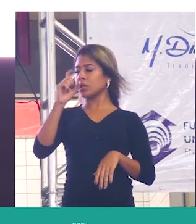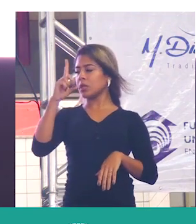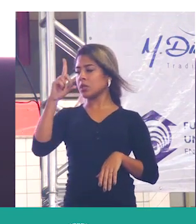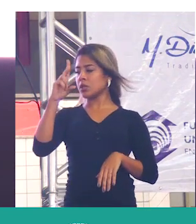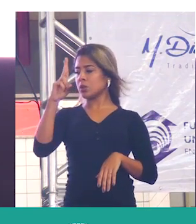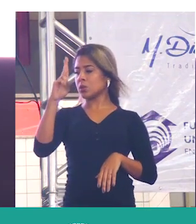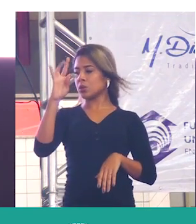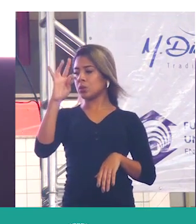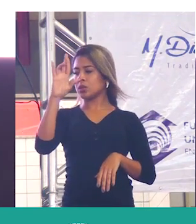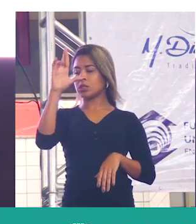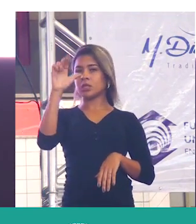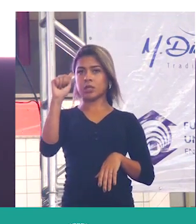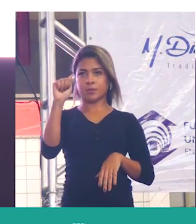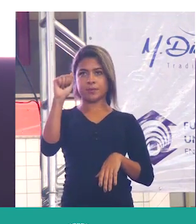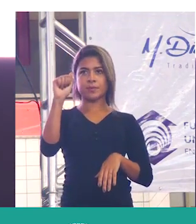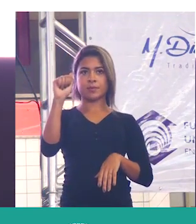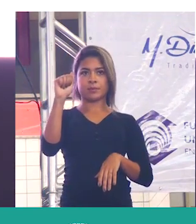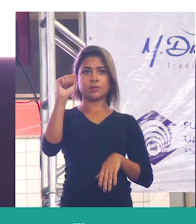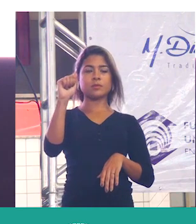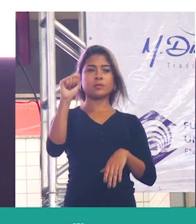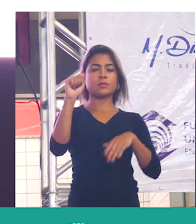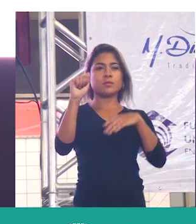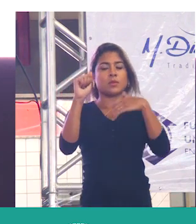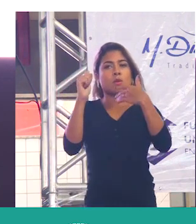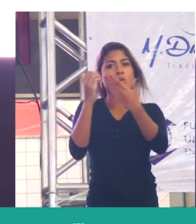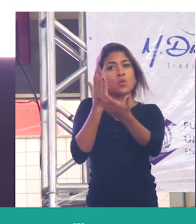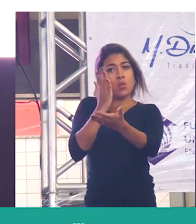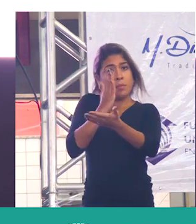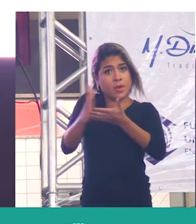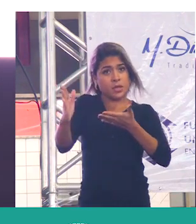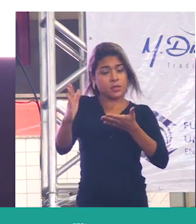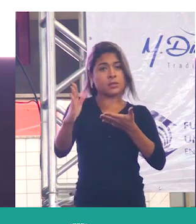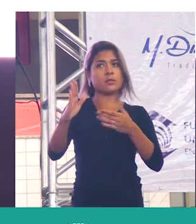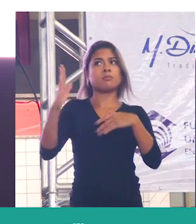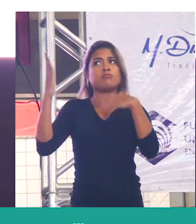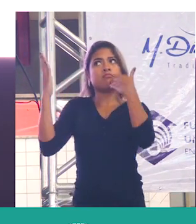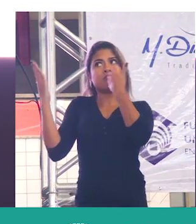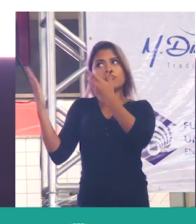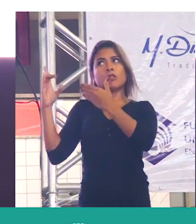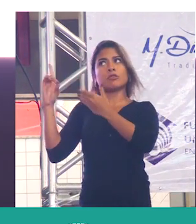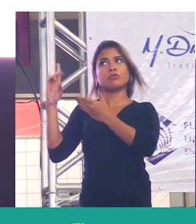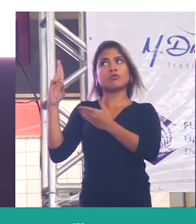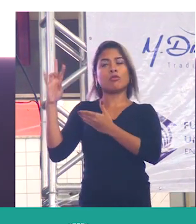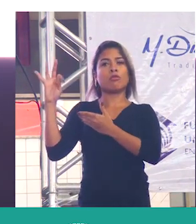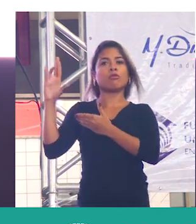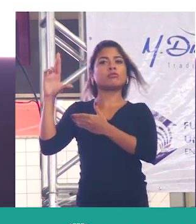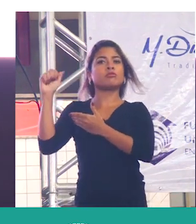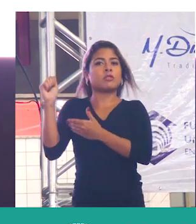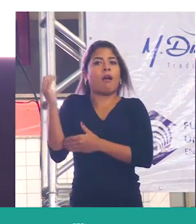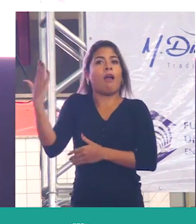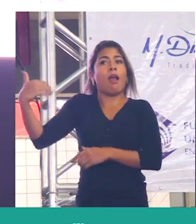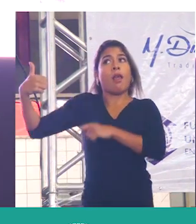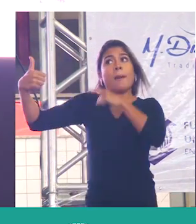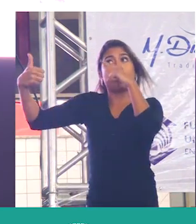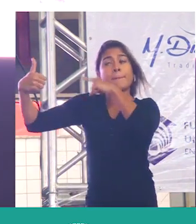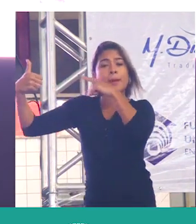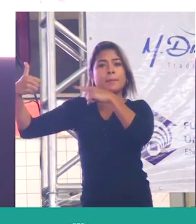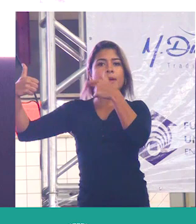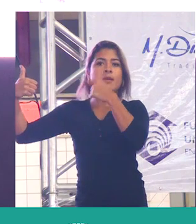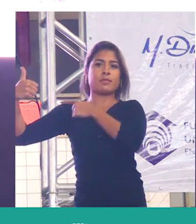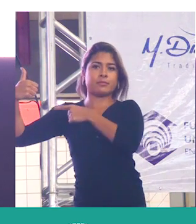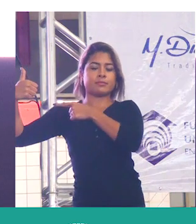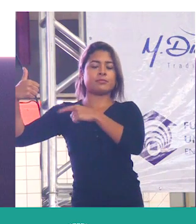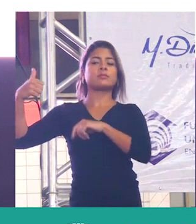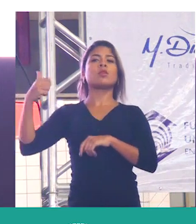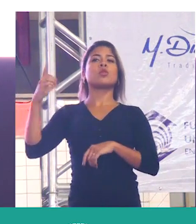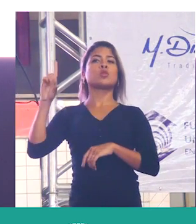Então, começa a República Populista com o governo de Eurico Gaspar